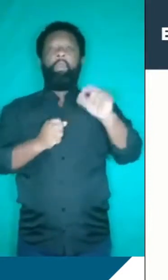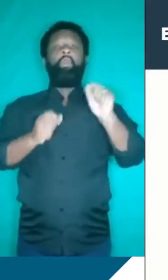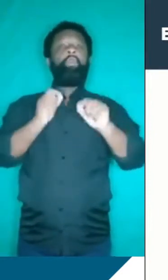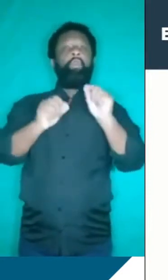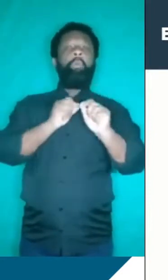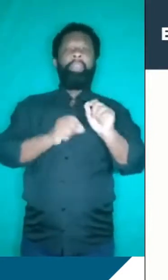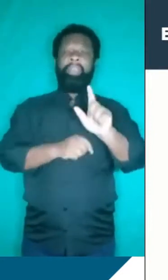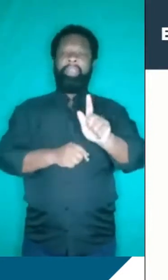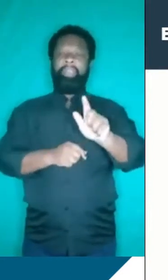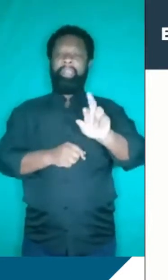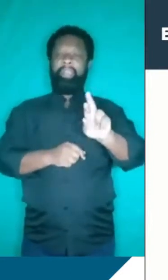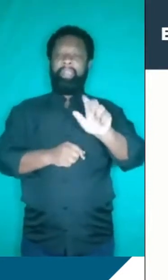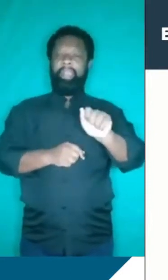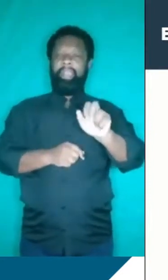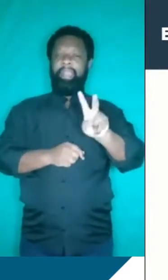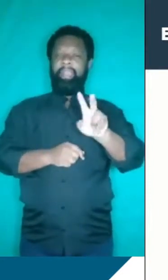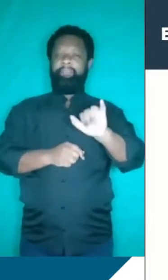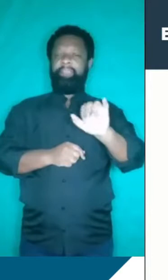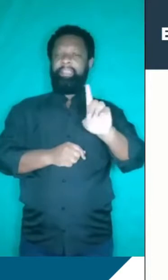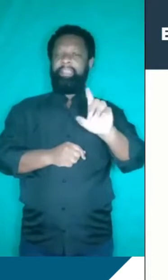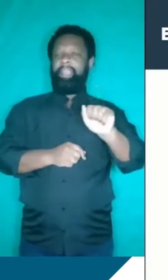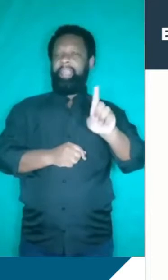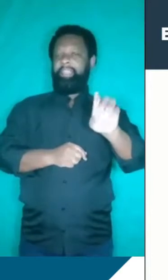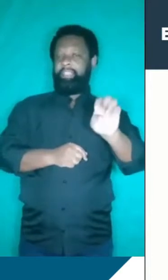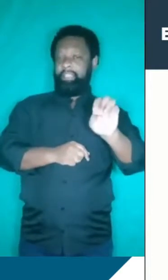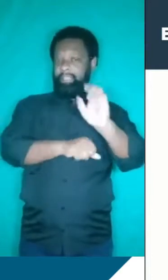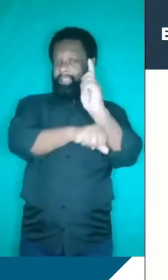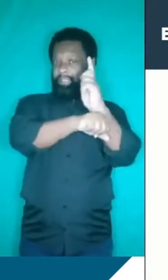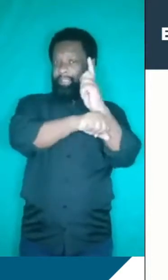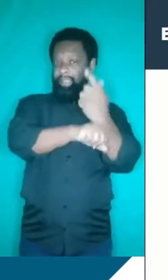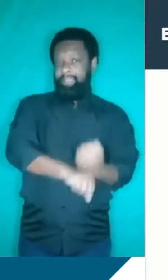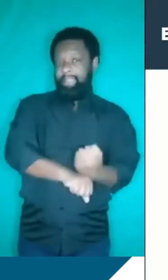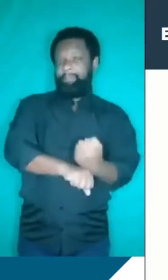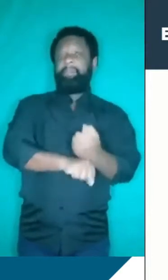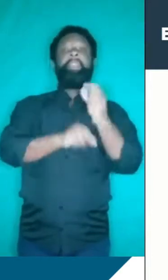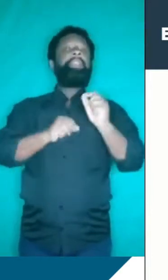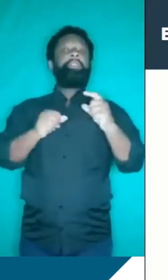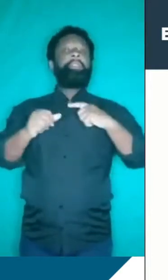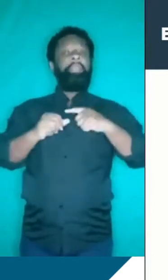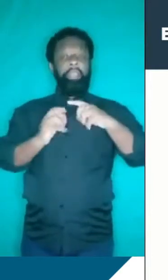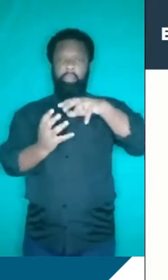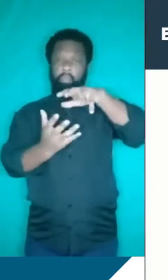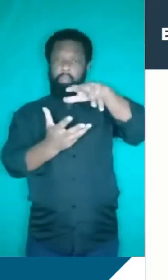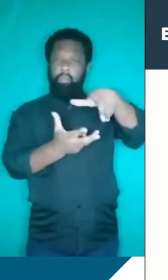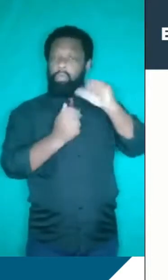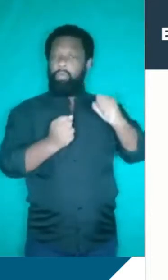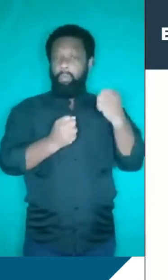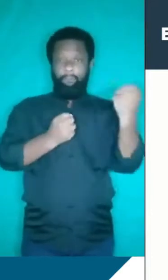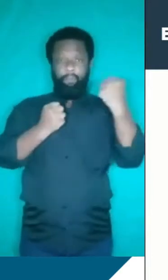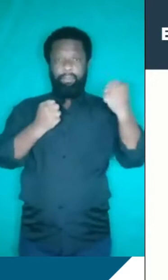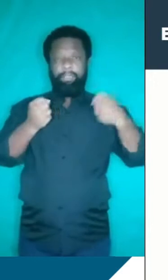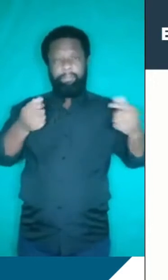gravitacional de aceleração da gravidade. E esse campo vai produzir na gente, na real, né, existe uma força